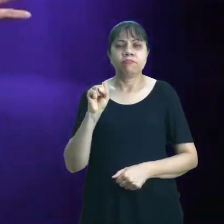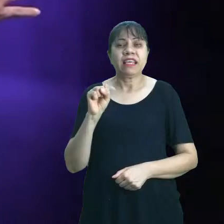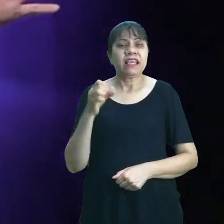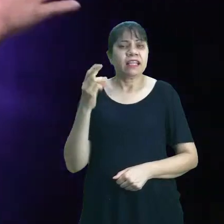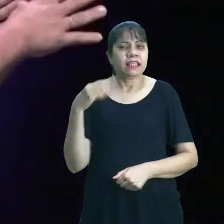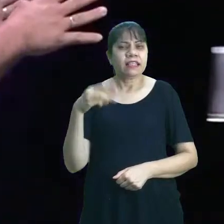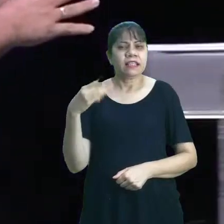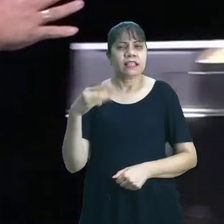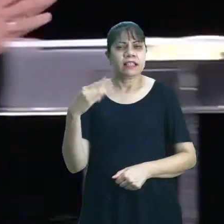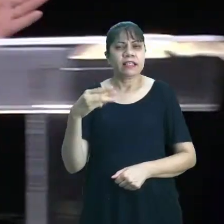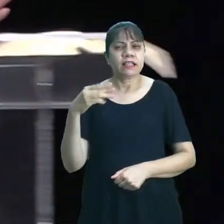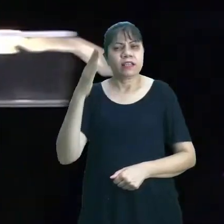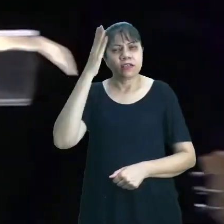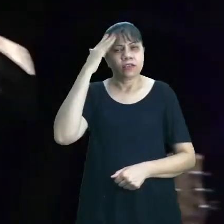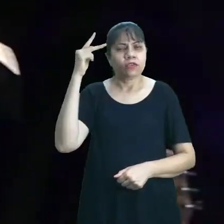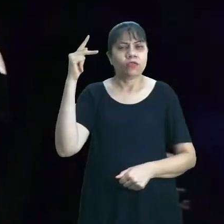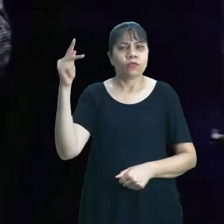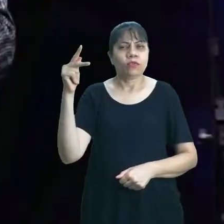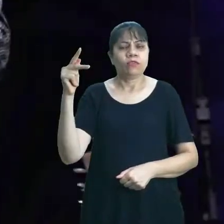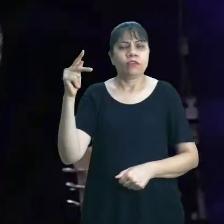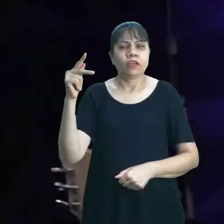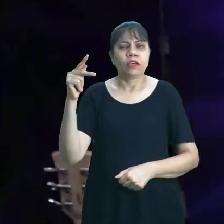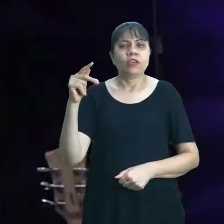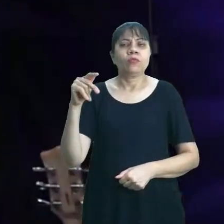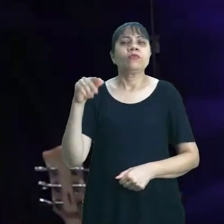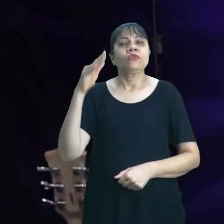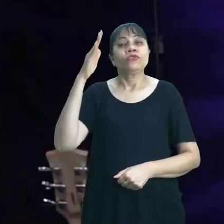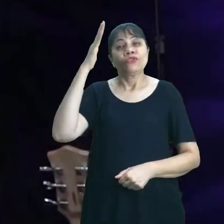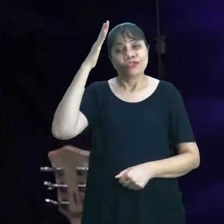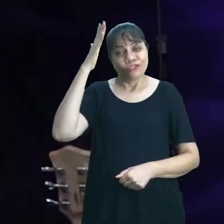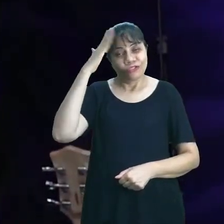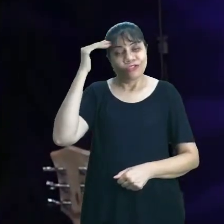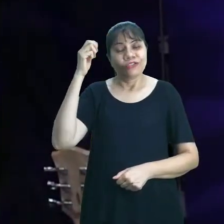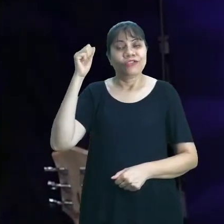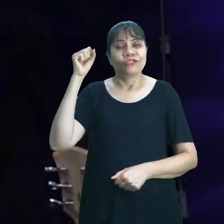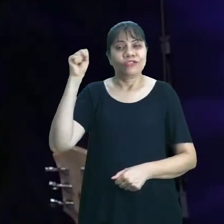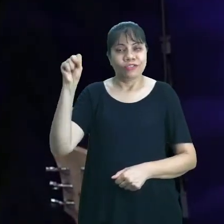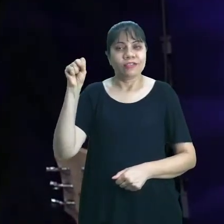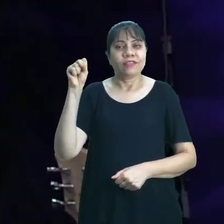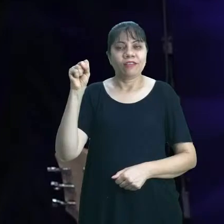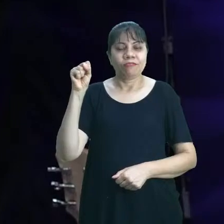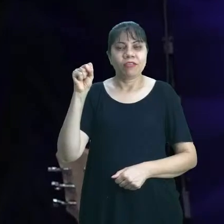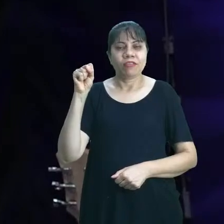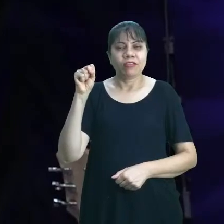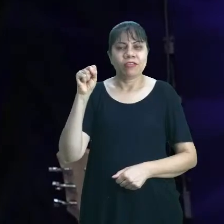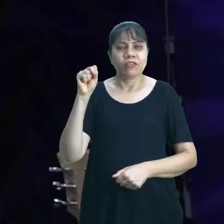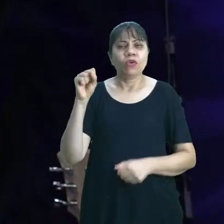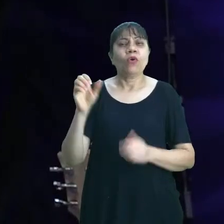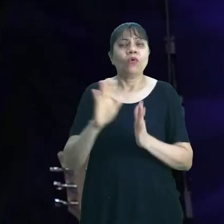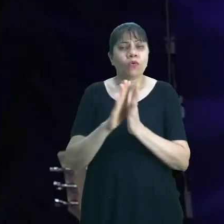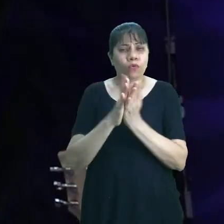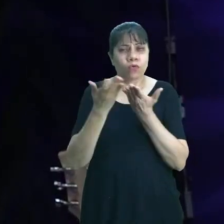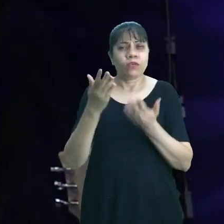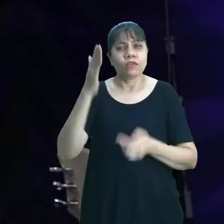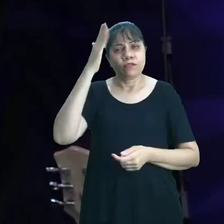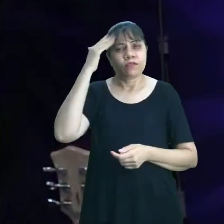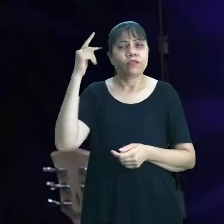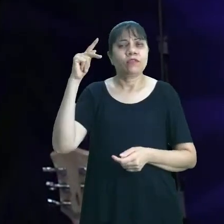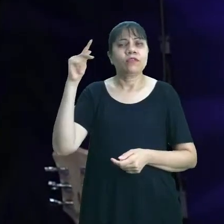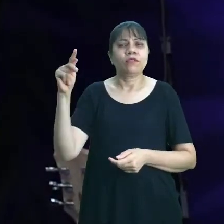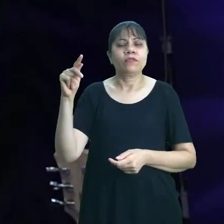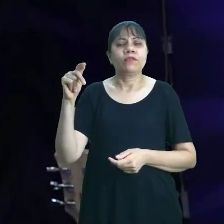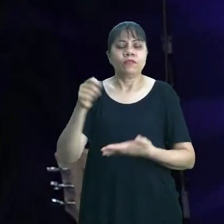Aqui nas Escrituras, no livro de Provérbios, nós temos 1.000 provérbios compilados por